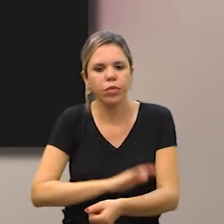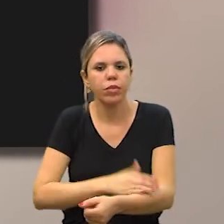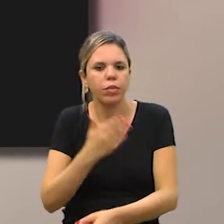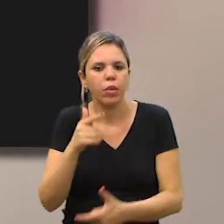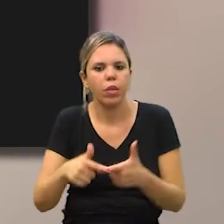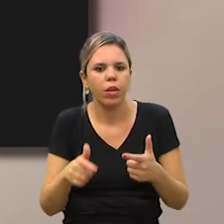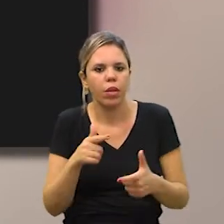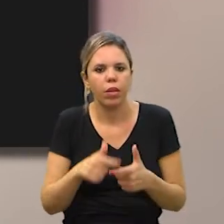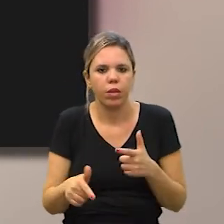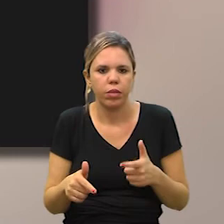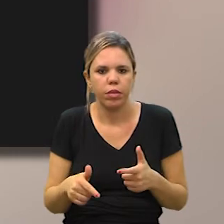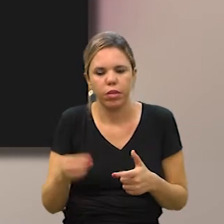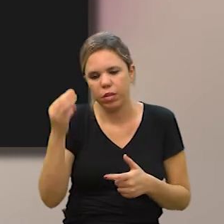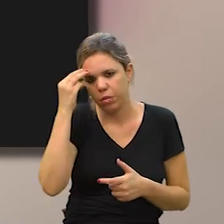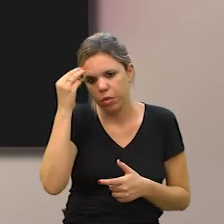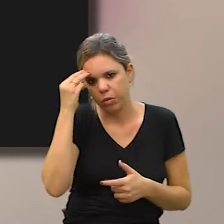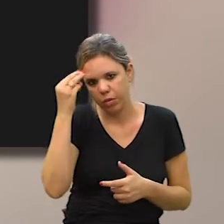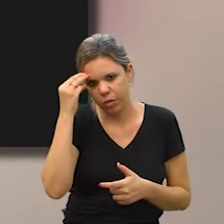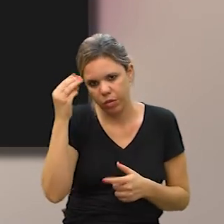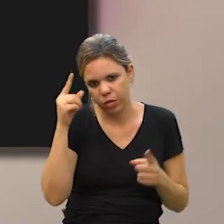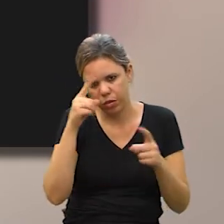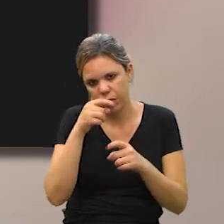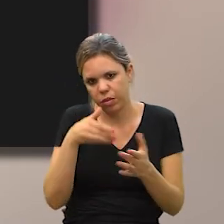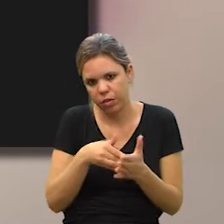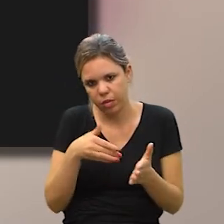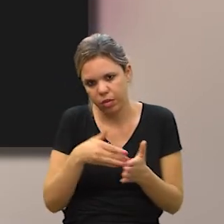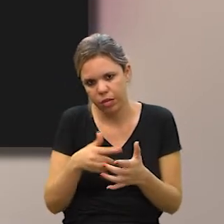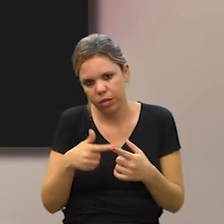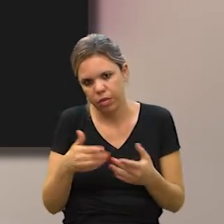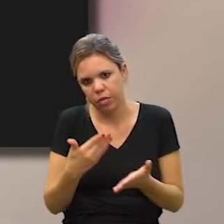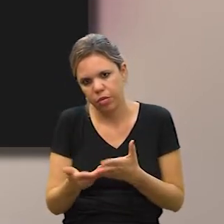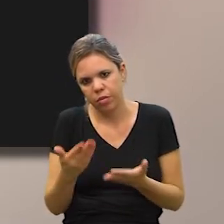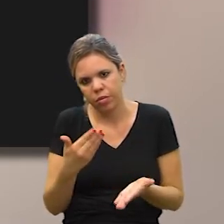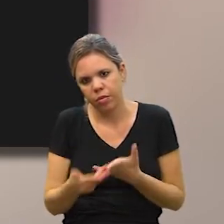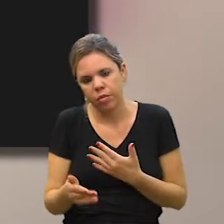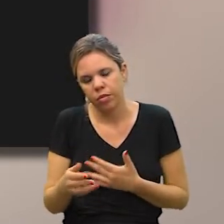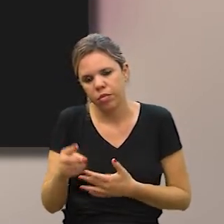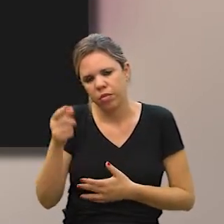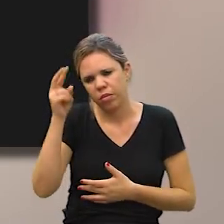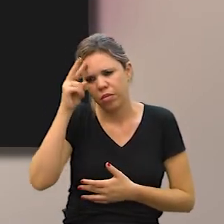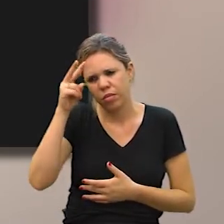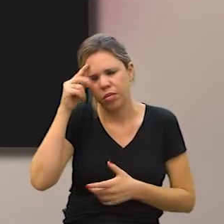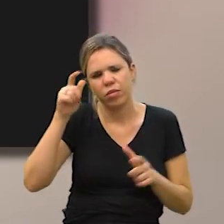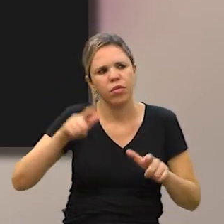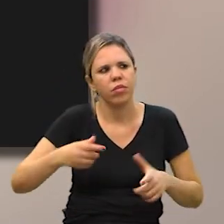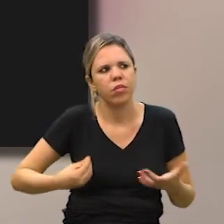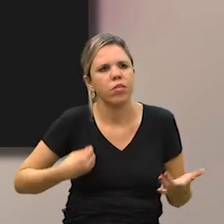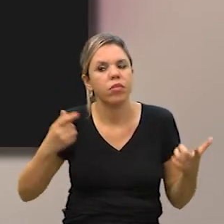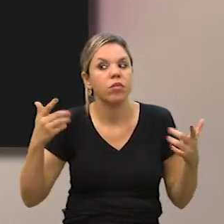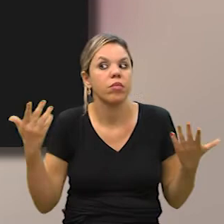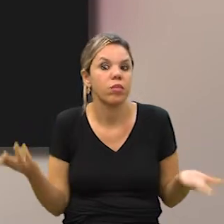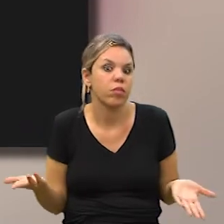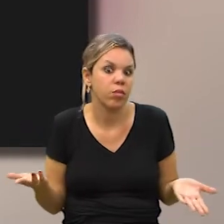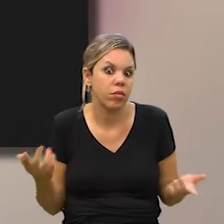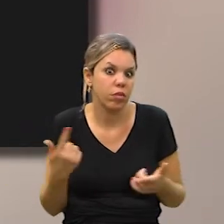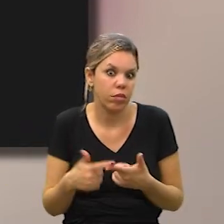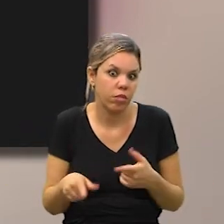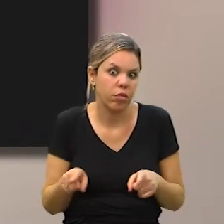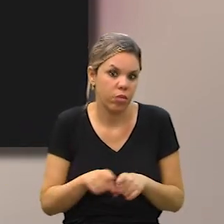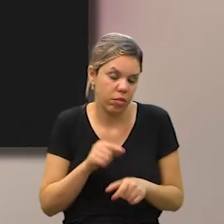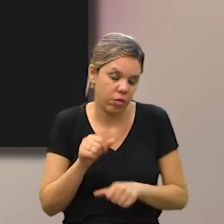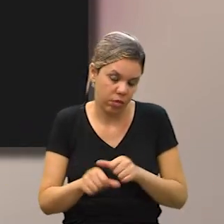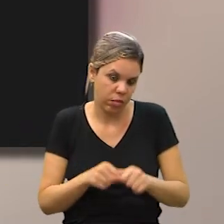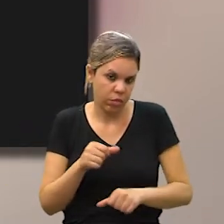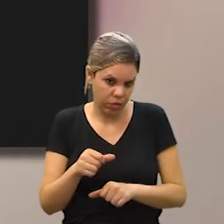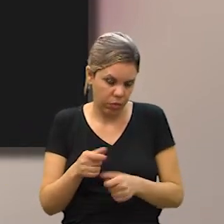hipertensão bom então alterações de memória de perda de noção de espaço isso também pode